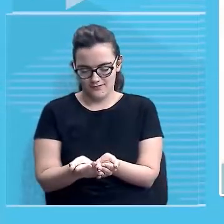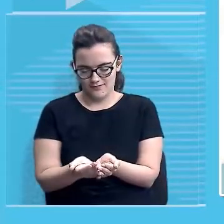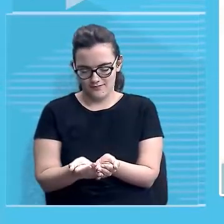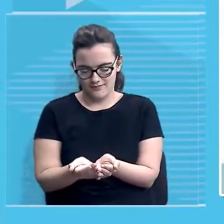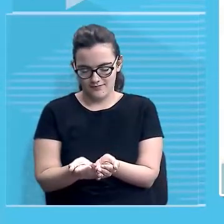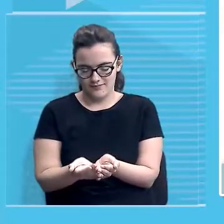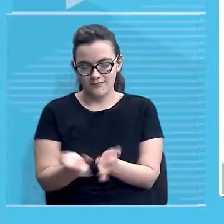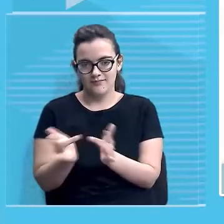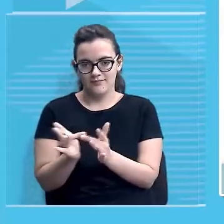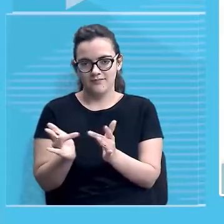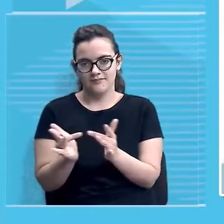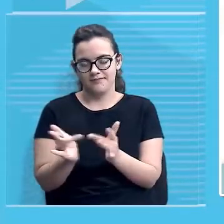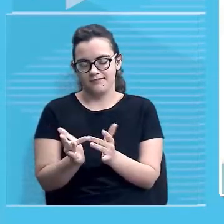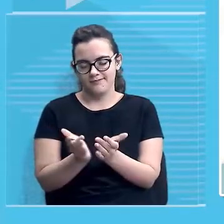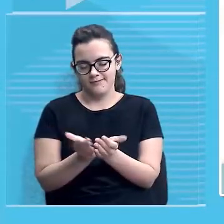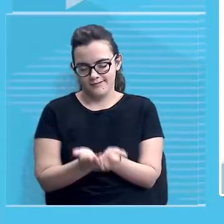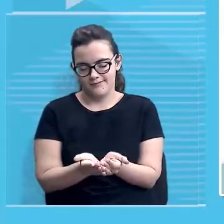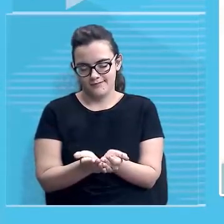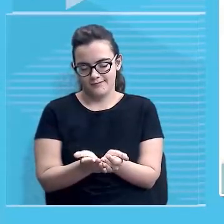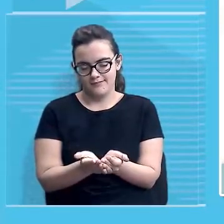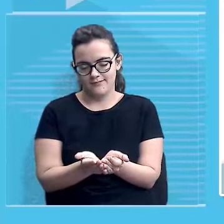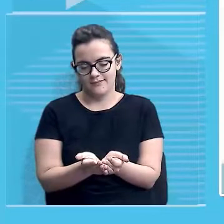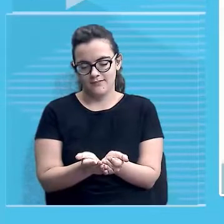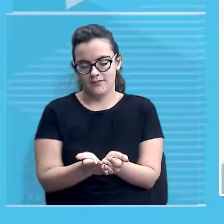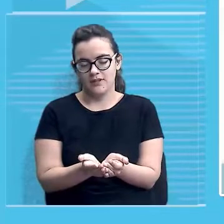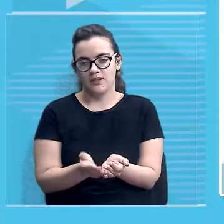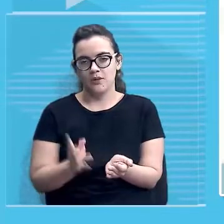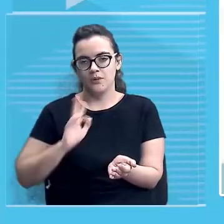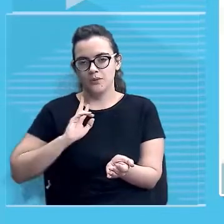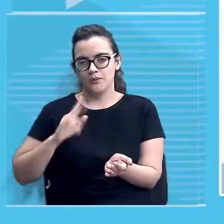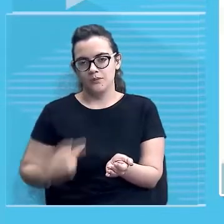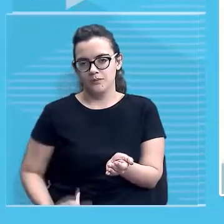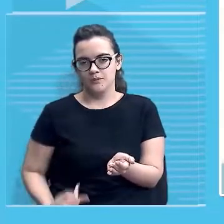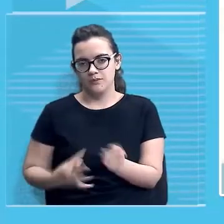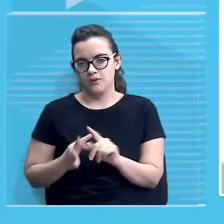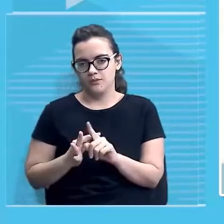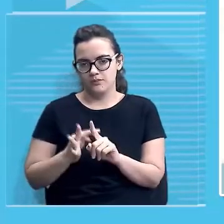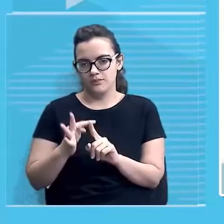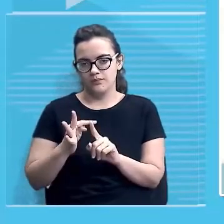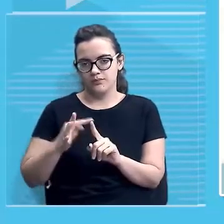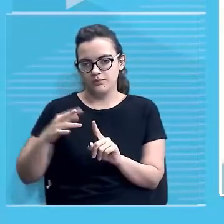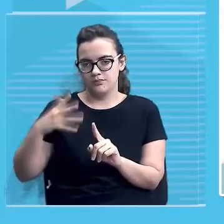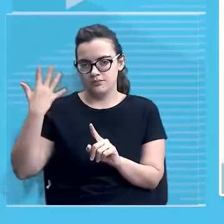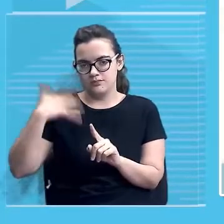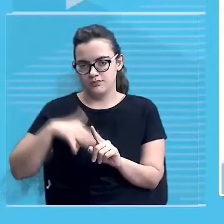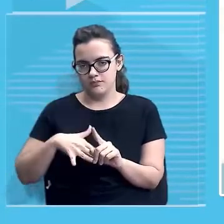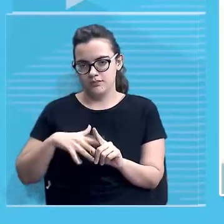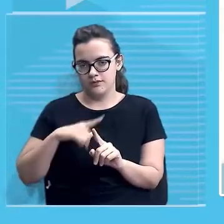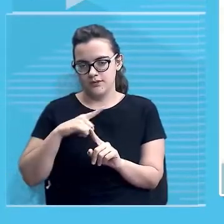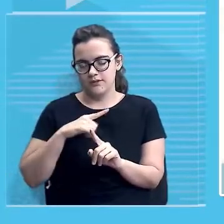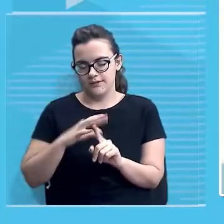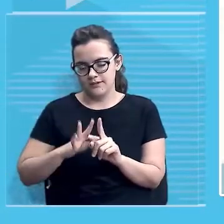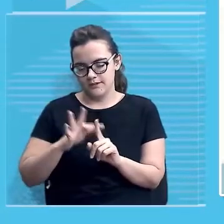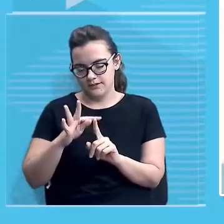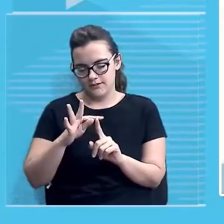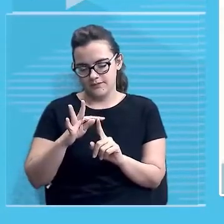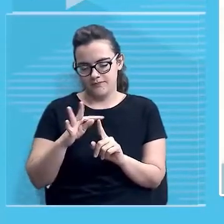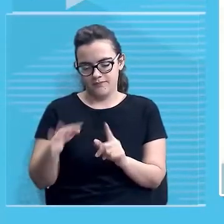o gelo e por isso que o gelo está mudando o seu estado. Essa energia, ela